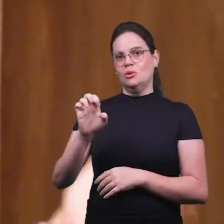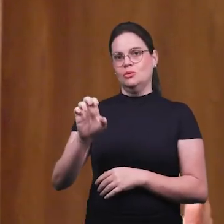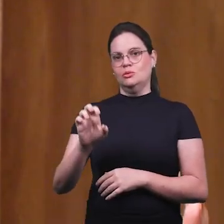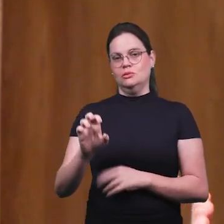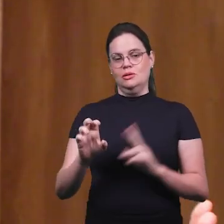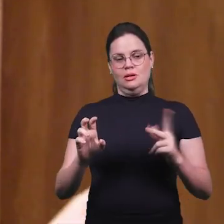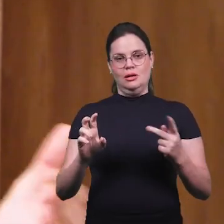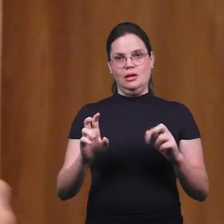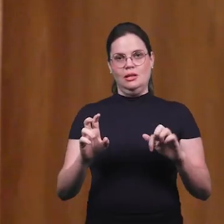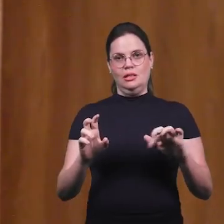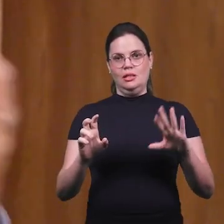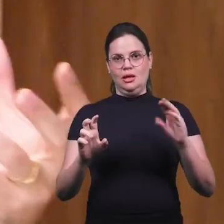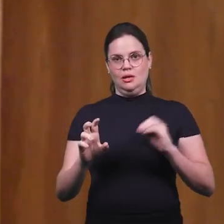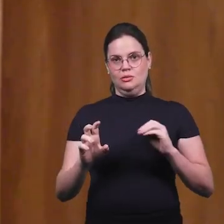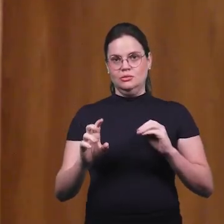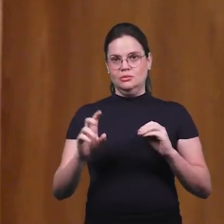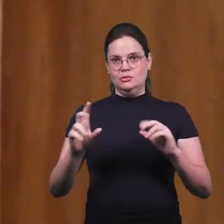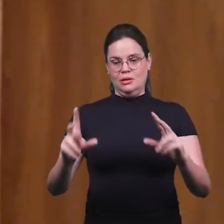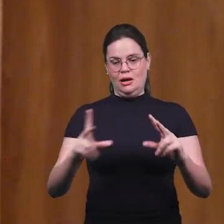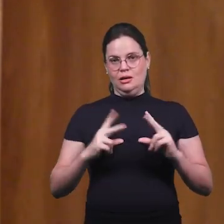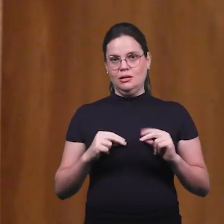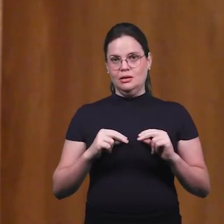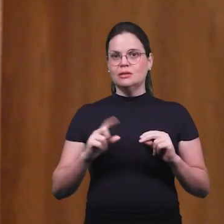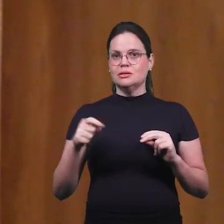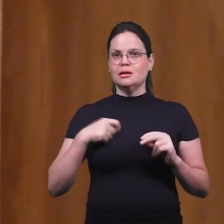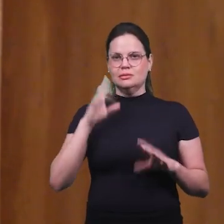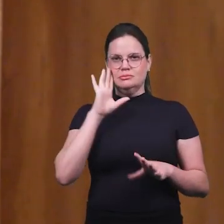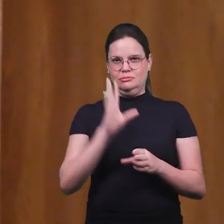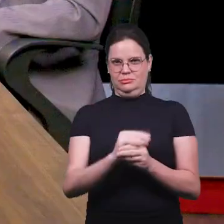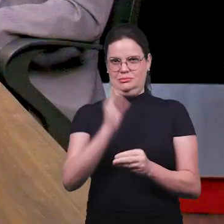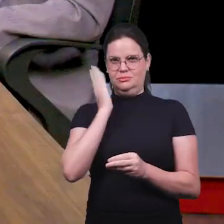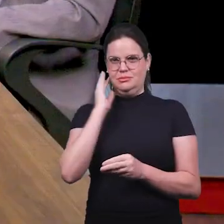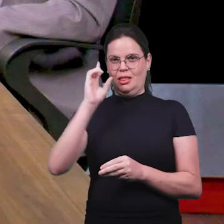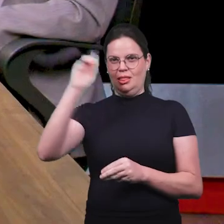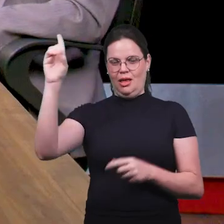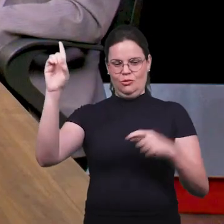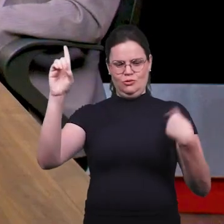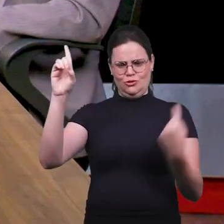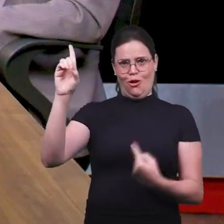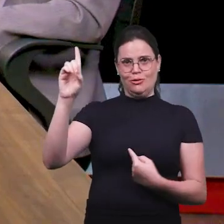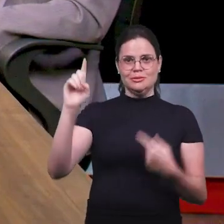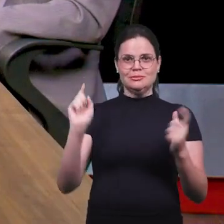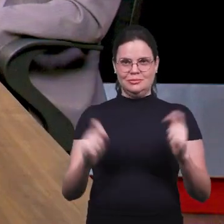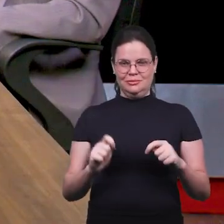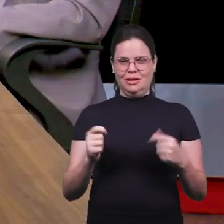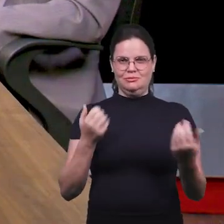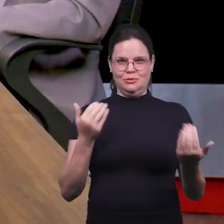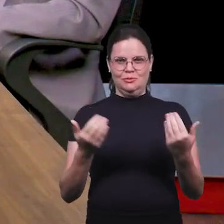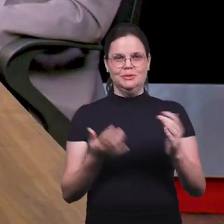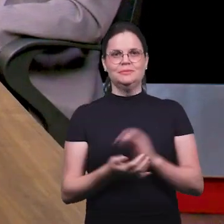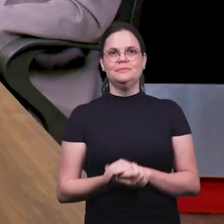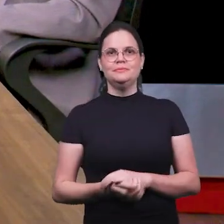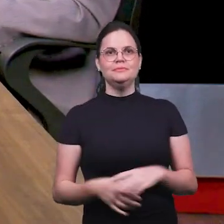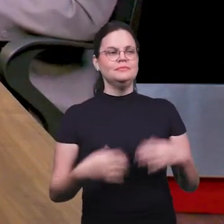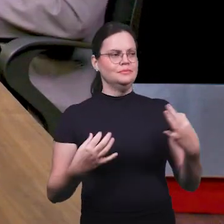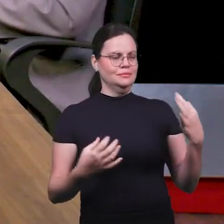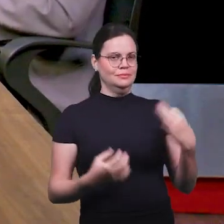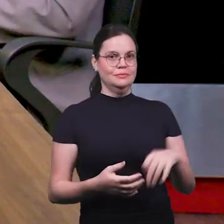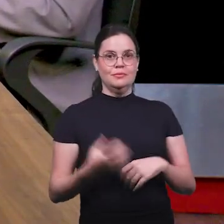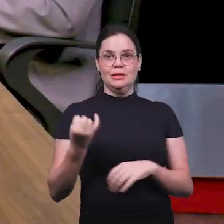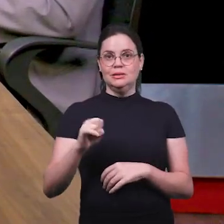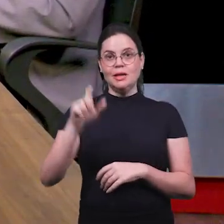a herança. Então são figuras importantes para nós. E dentro daquilo que você falou, exatamente, se o testador